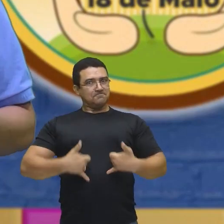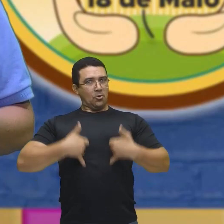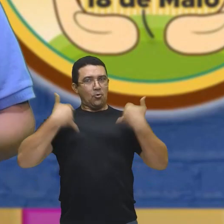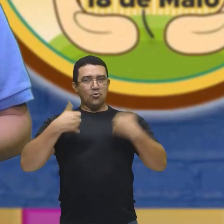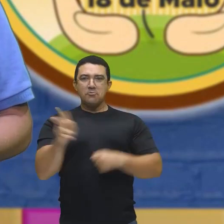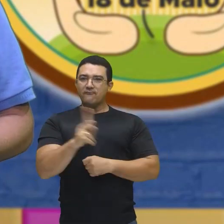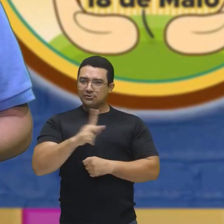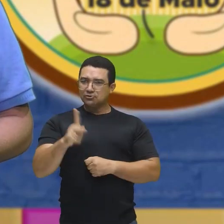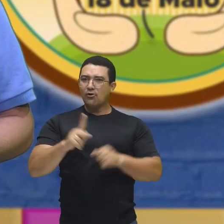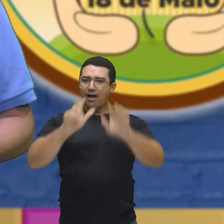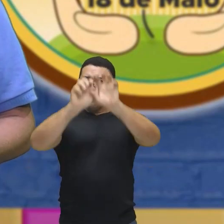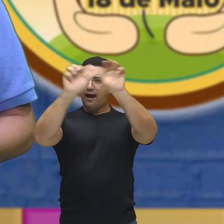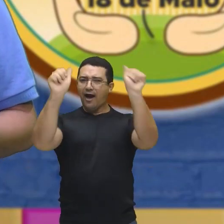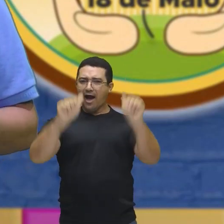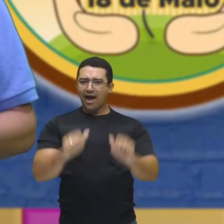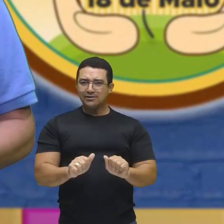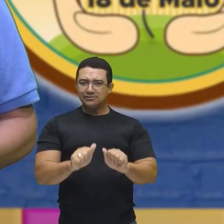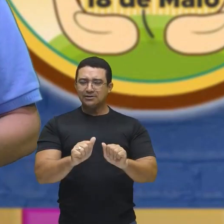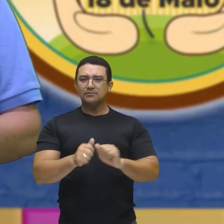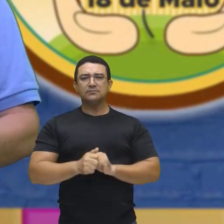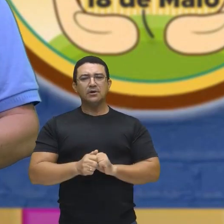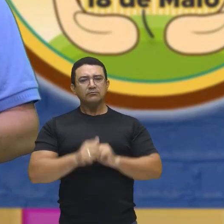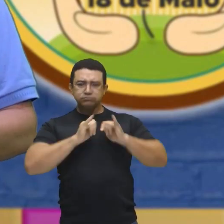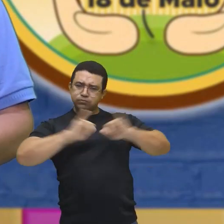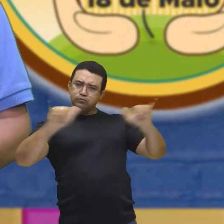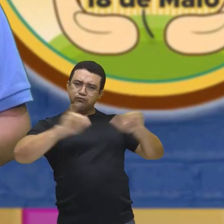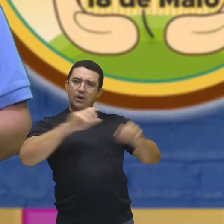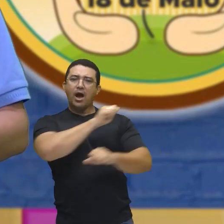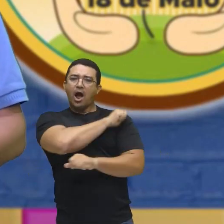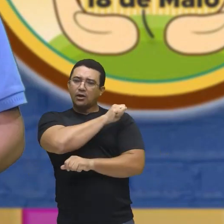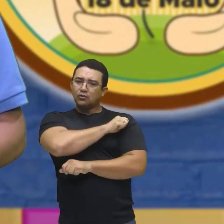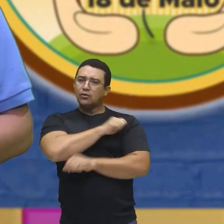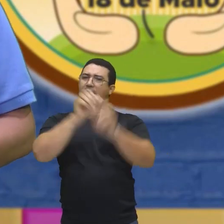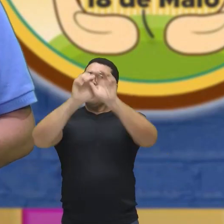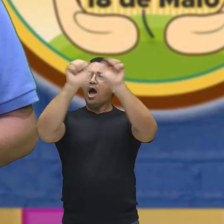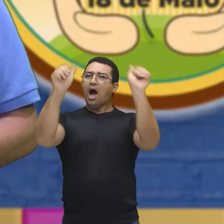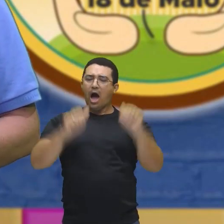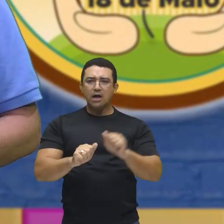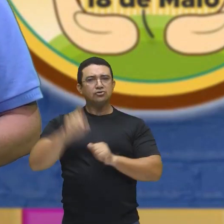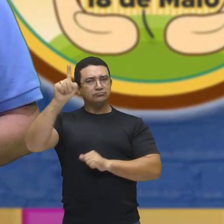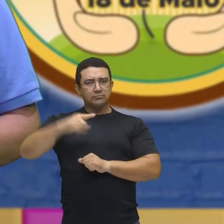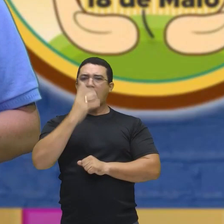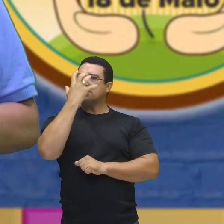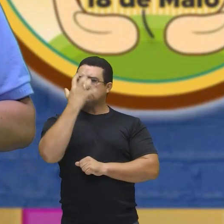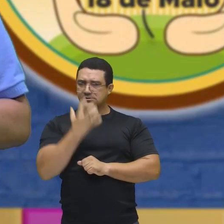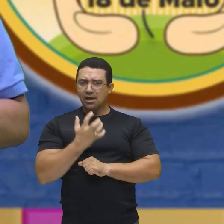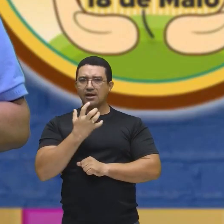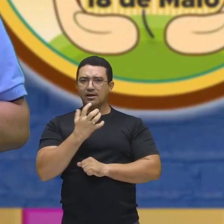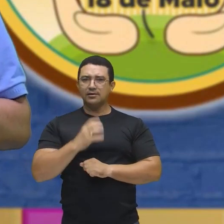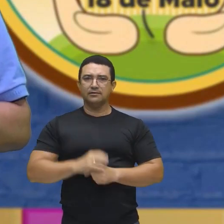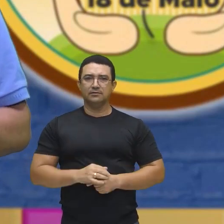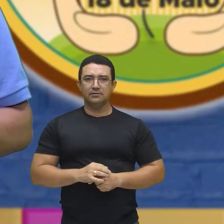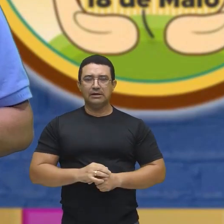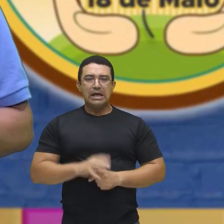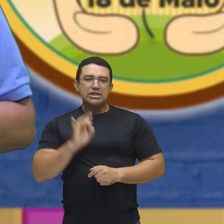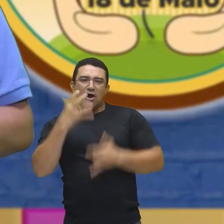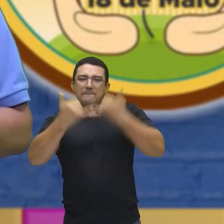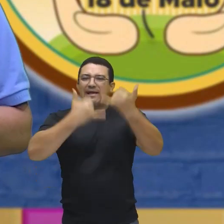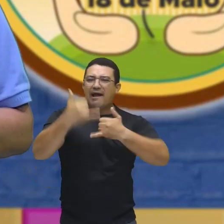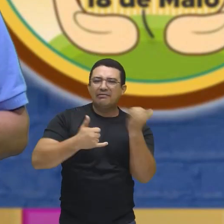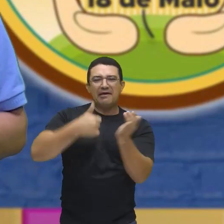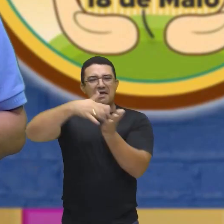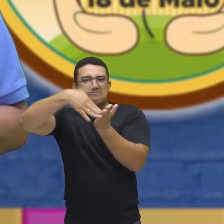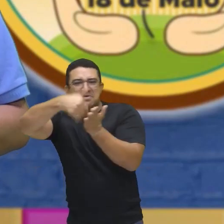eu sempre falo para os meus alunos que arte é uma coisa muito séria. Ah, não é só brincadeira. Não, para